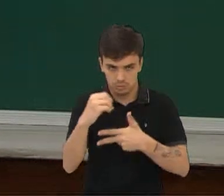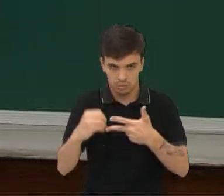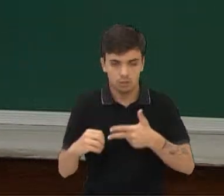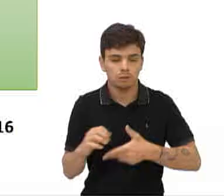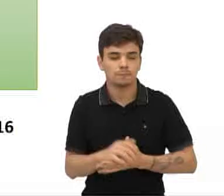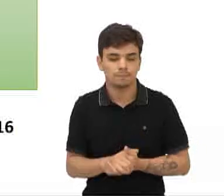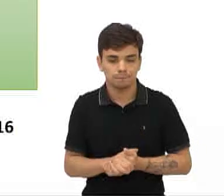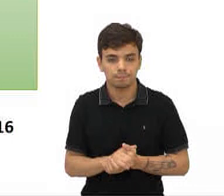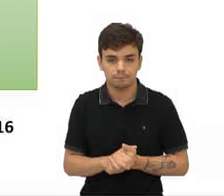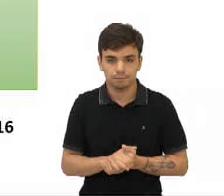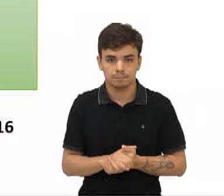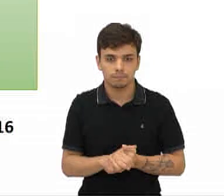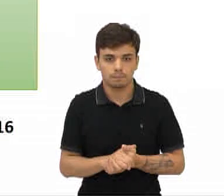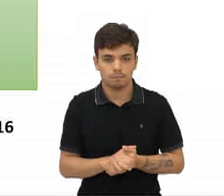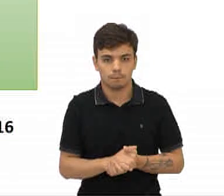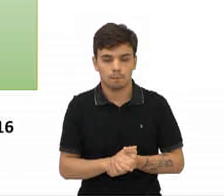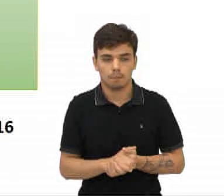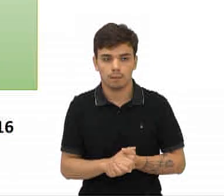falou.